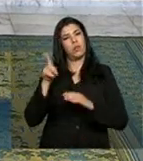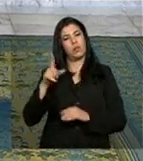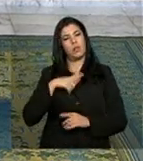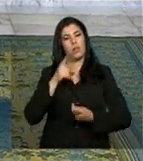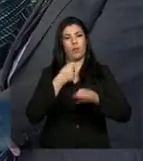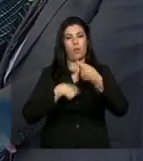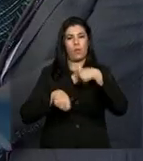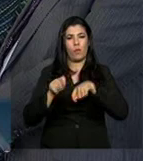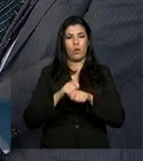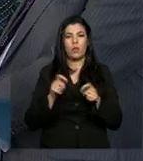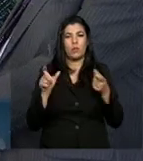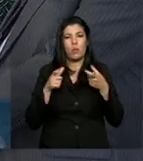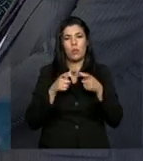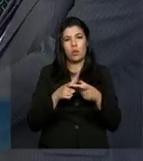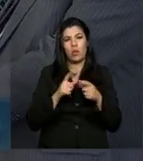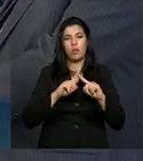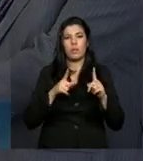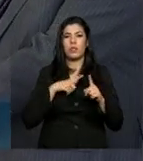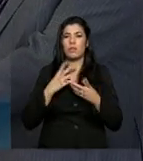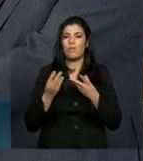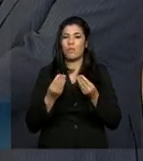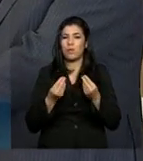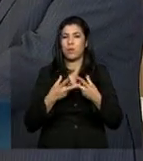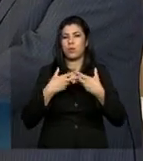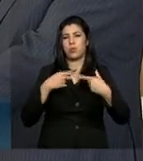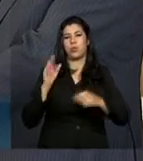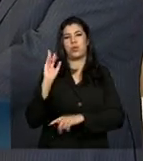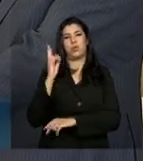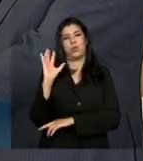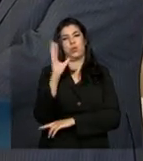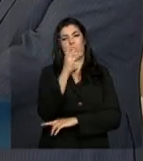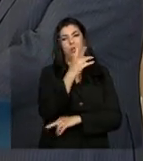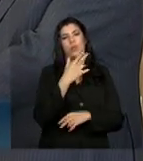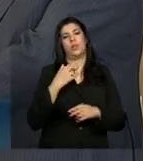apesar de ser dotada de grandes recursos naturais, tem uma economia